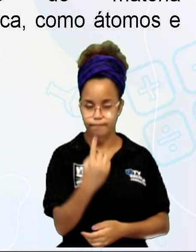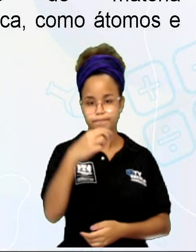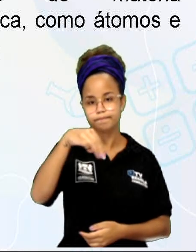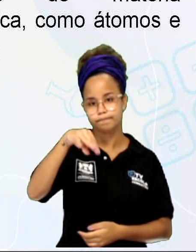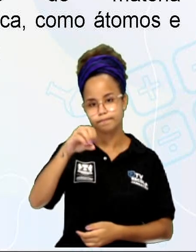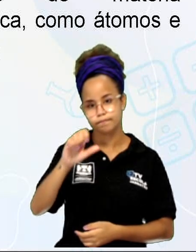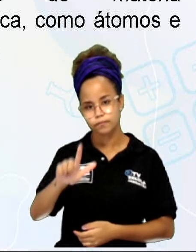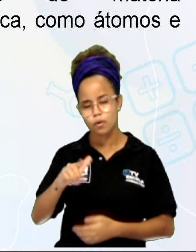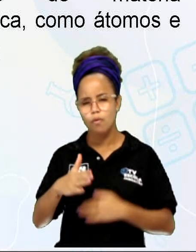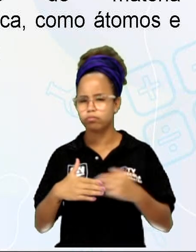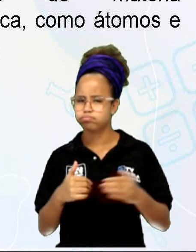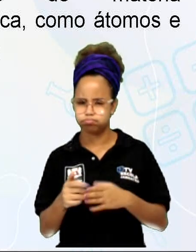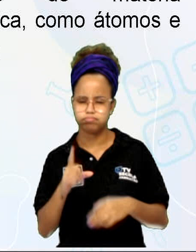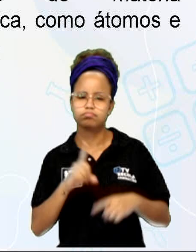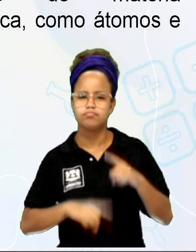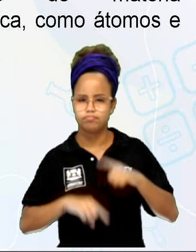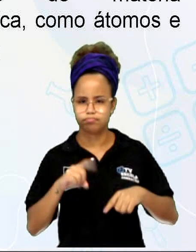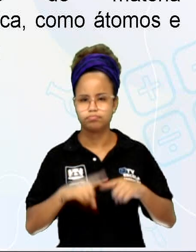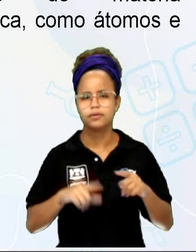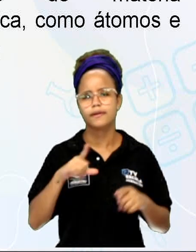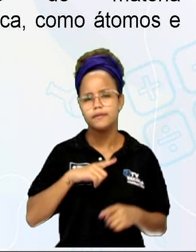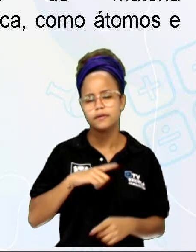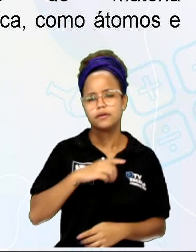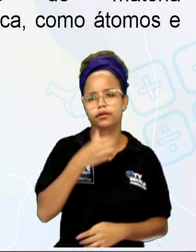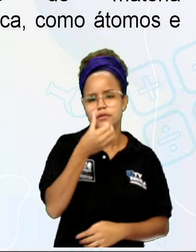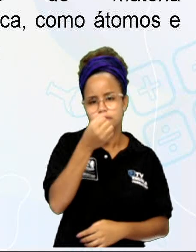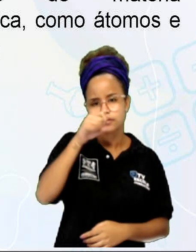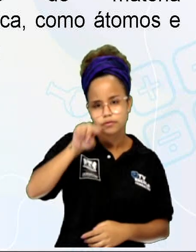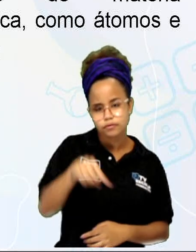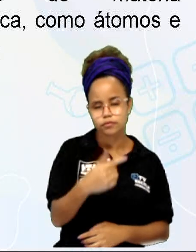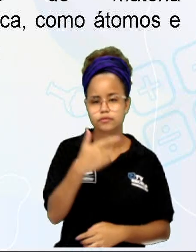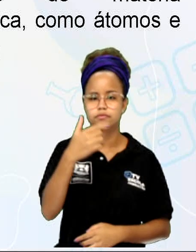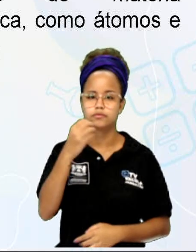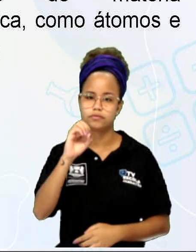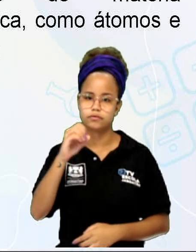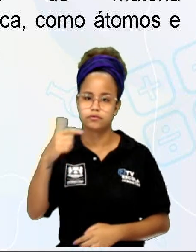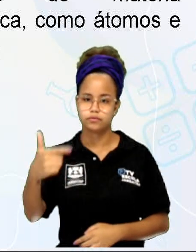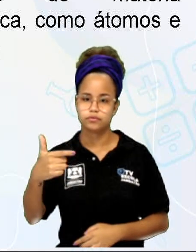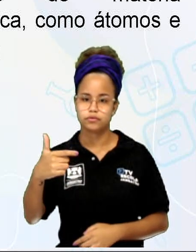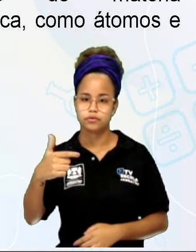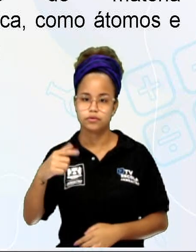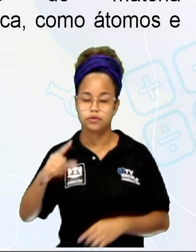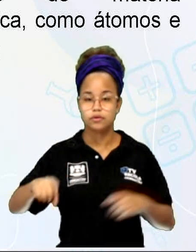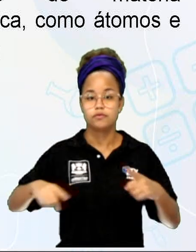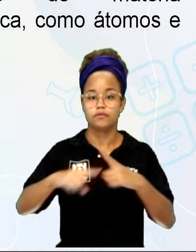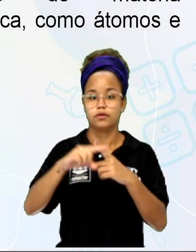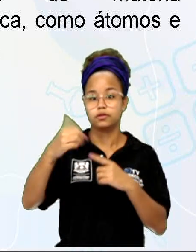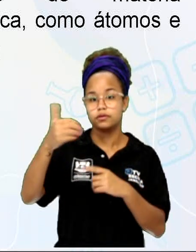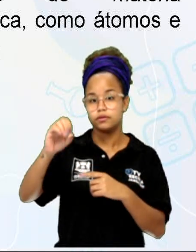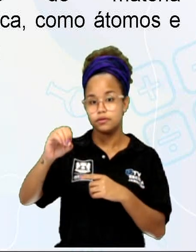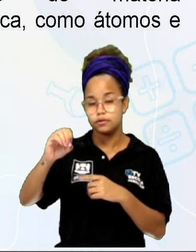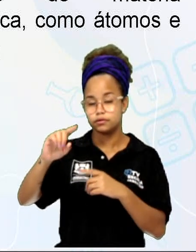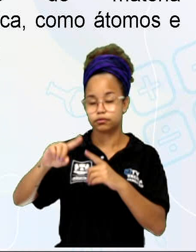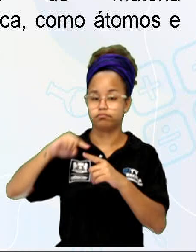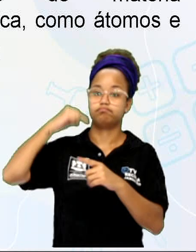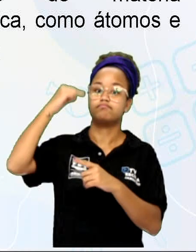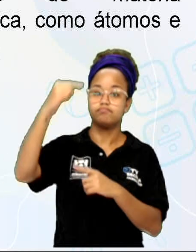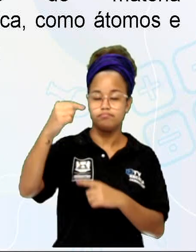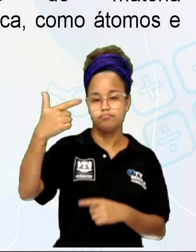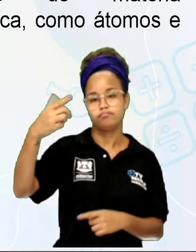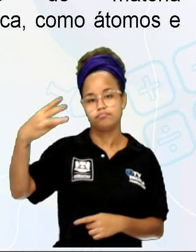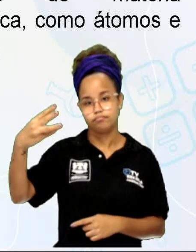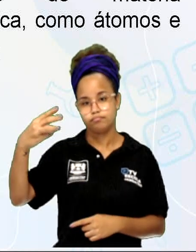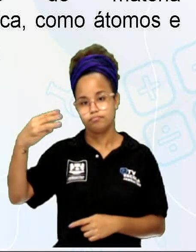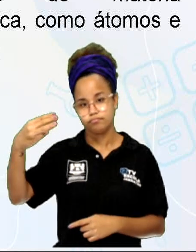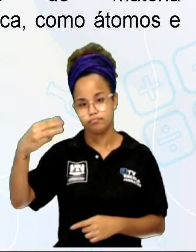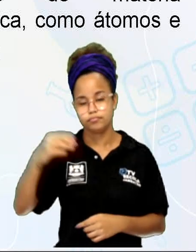qualquer substância, né, possui 6,02 vezes 10 elevado a 23 átomos ou